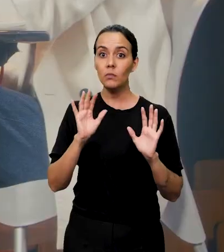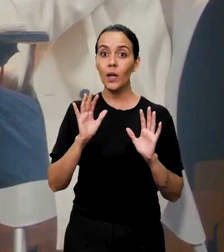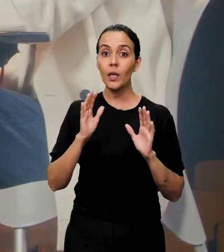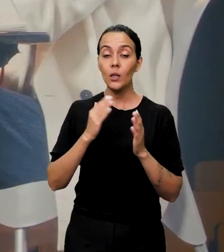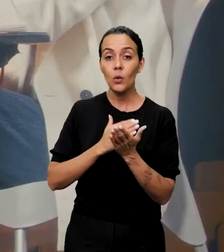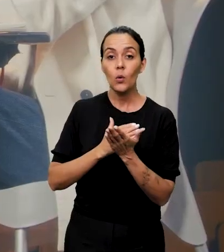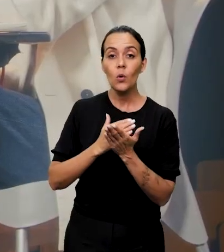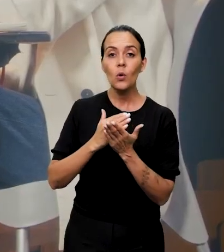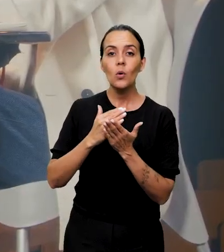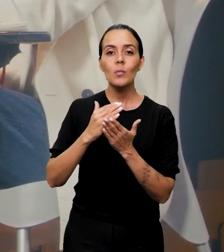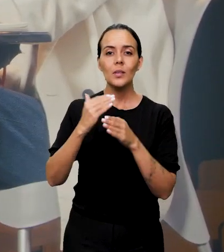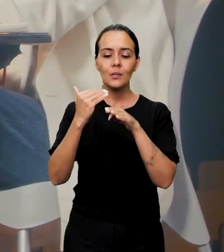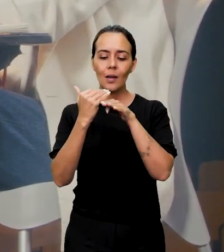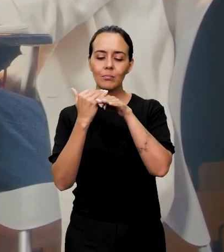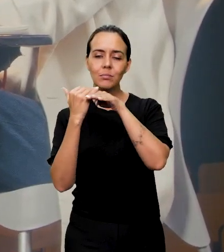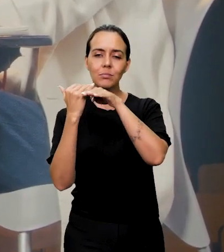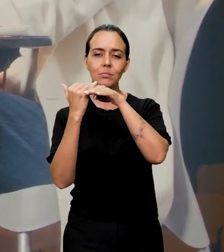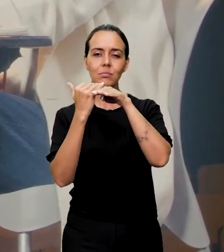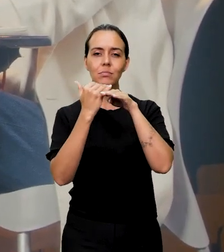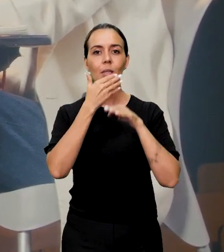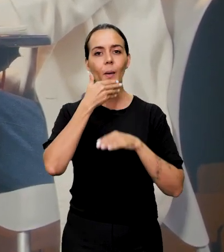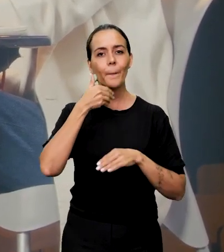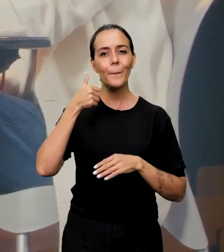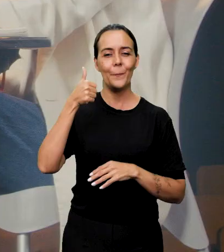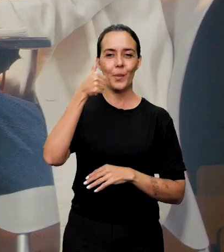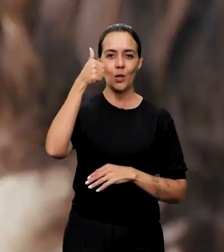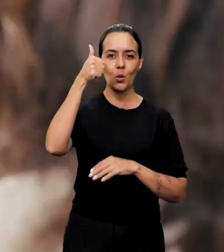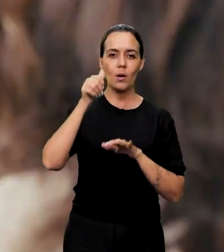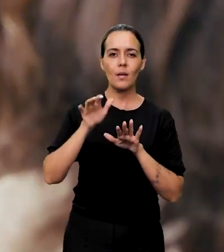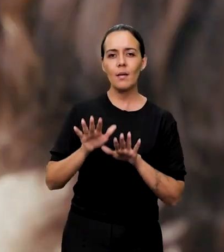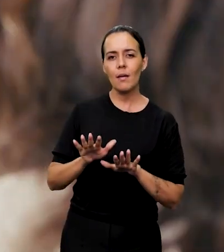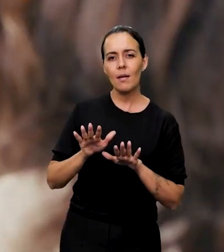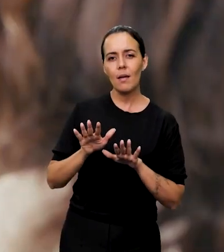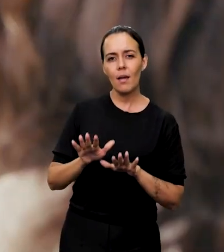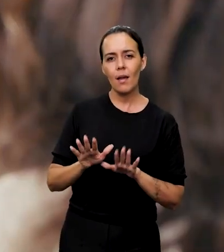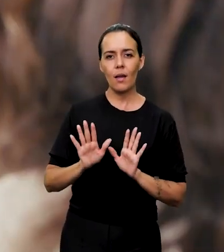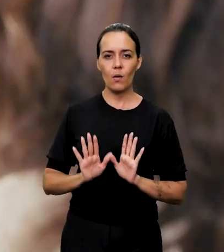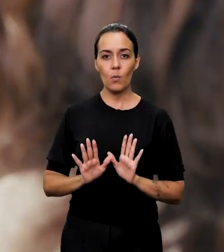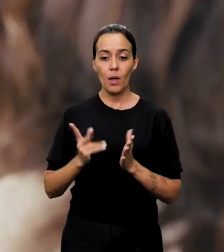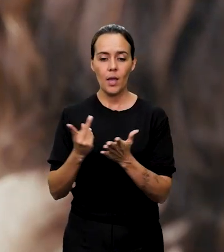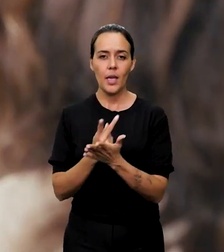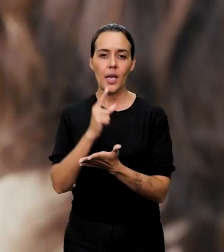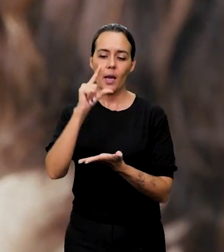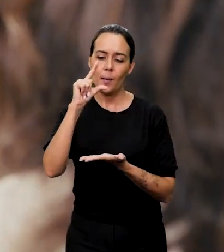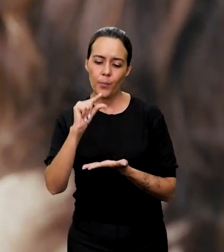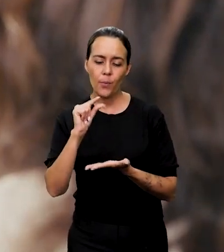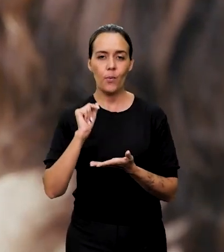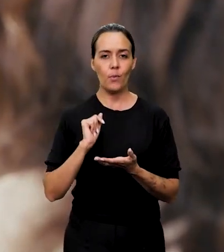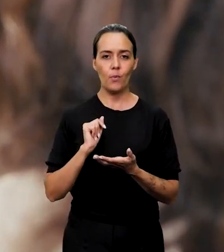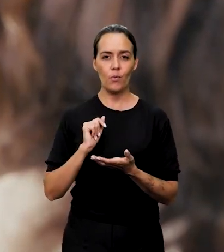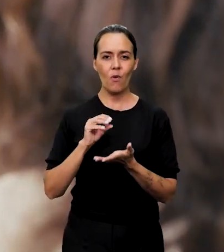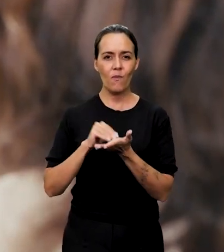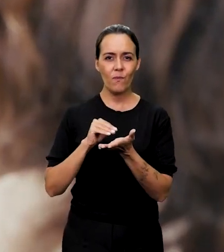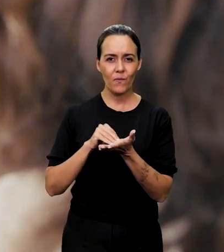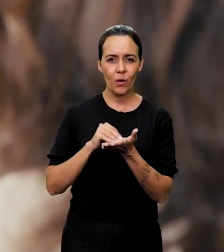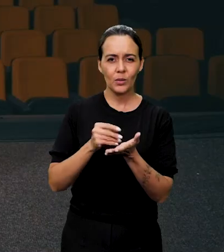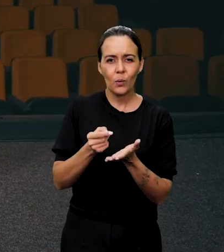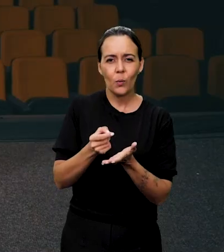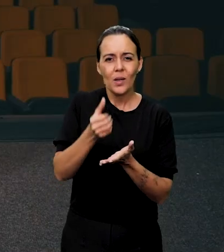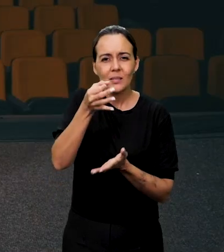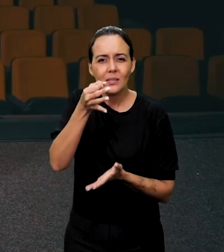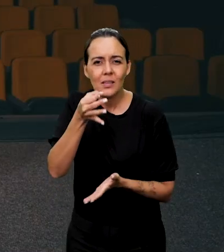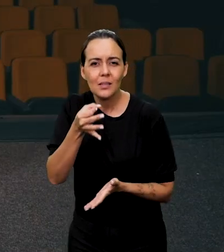certa tranquilidade em relação sabe, ao erro, ao que é imperfeito,